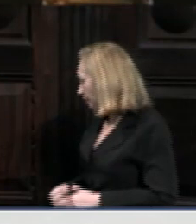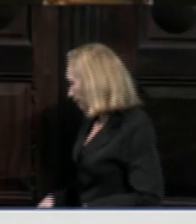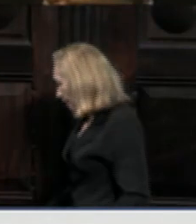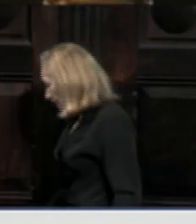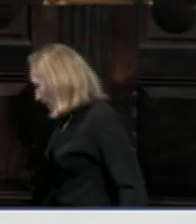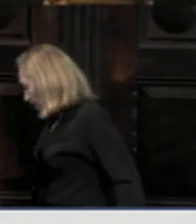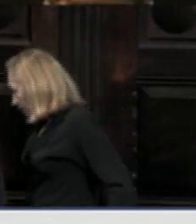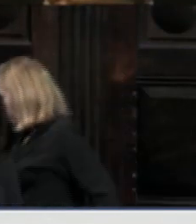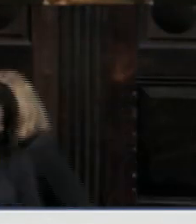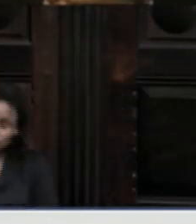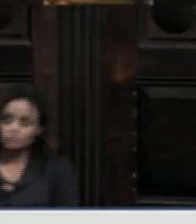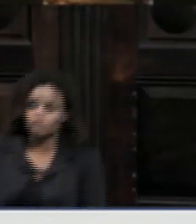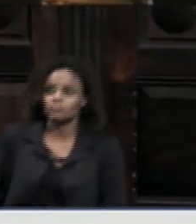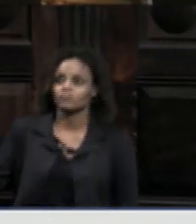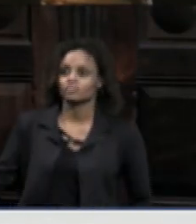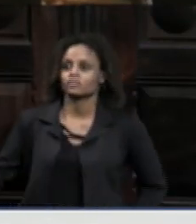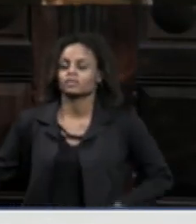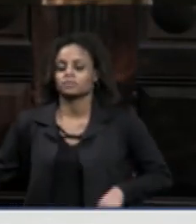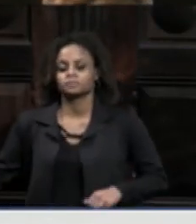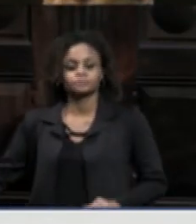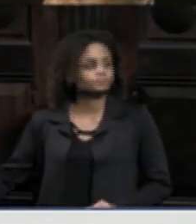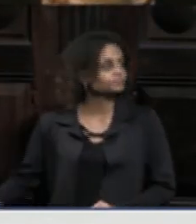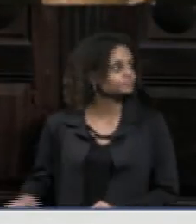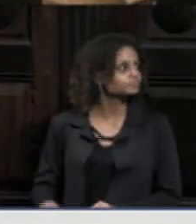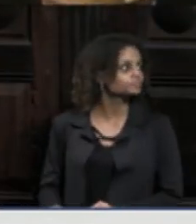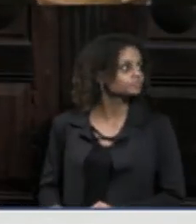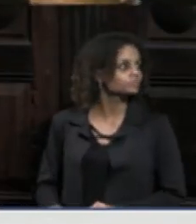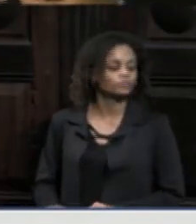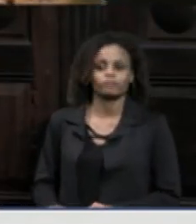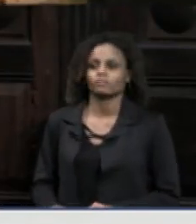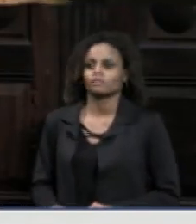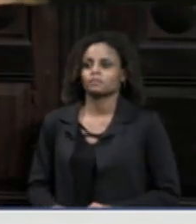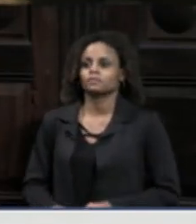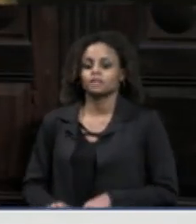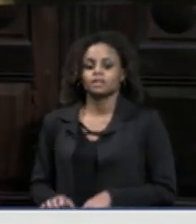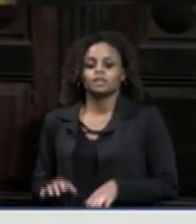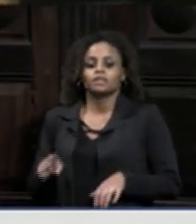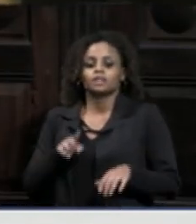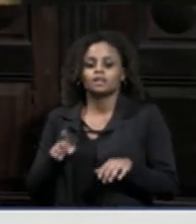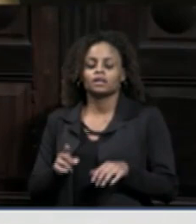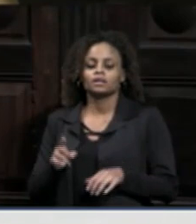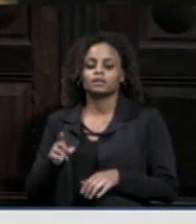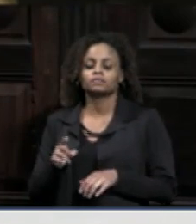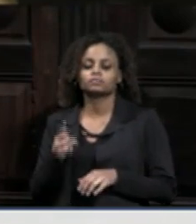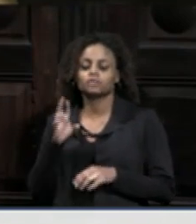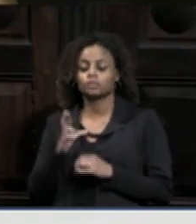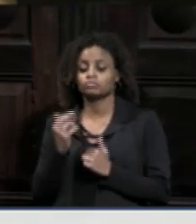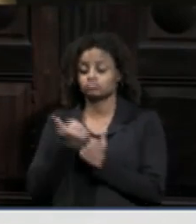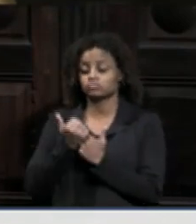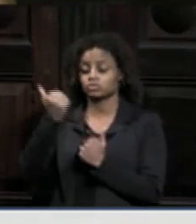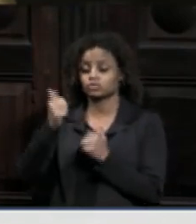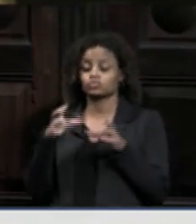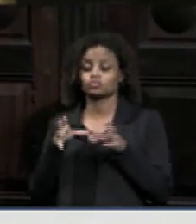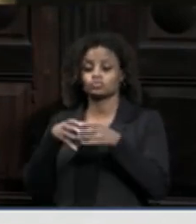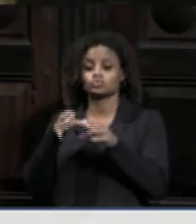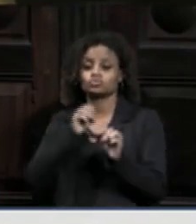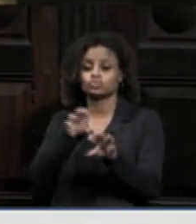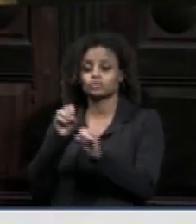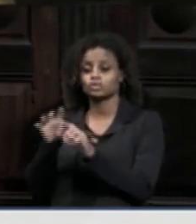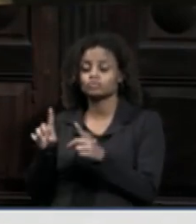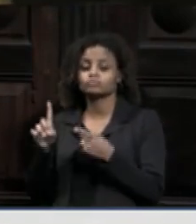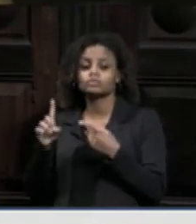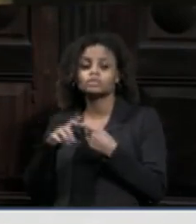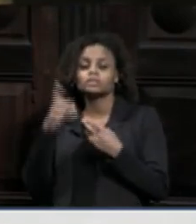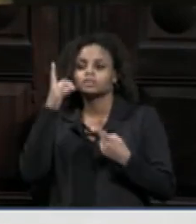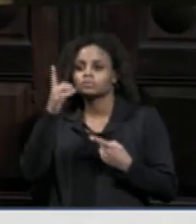Acatado, senhor presidente. Eu sou membro da Comissão de Educação, deputado Valdec, deputado Flávio, a